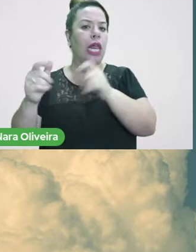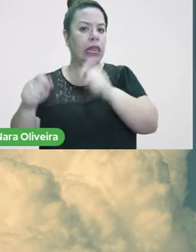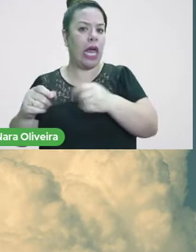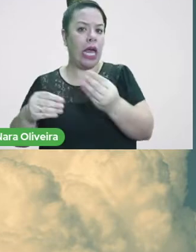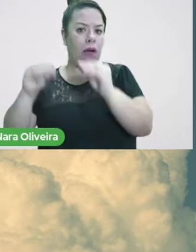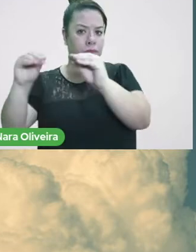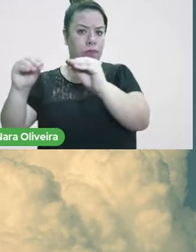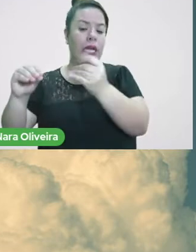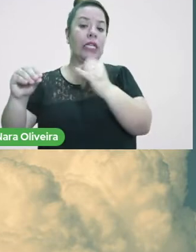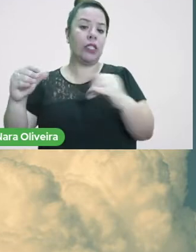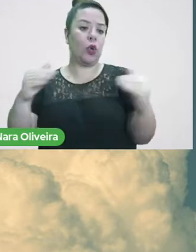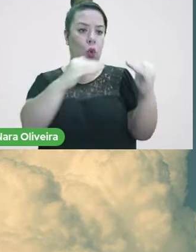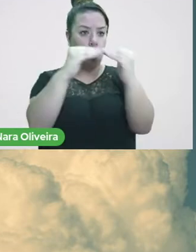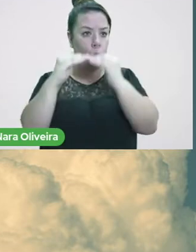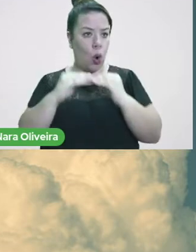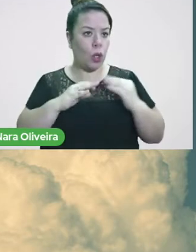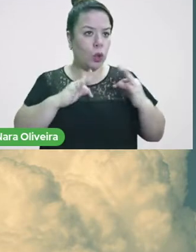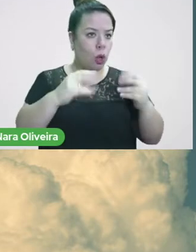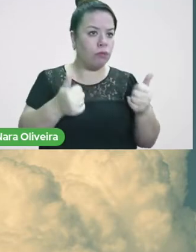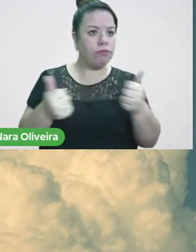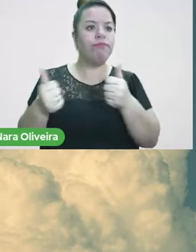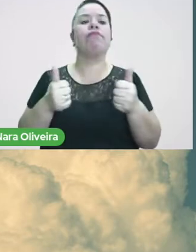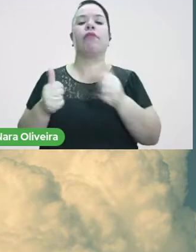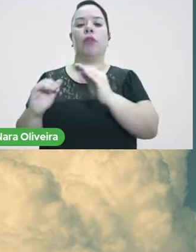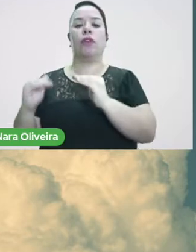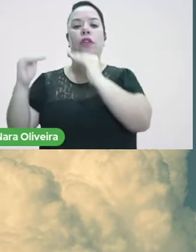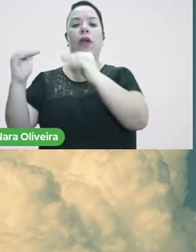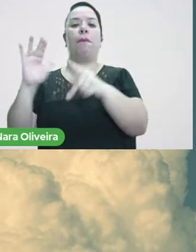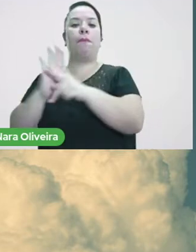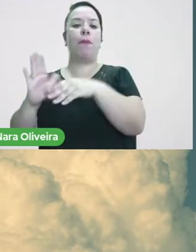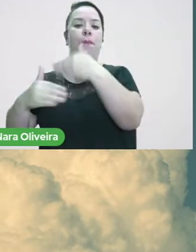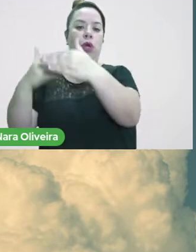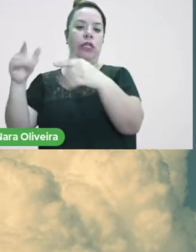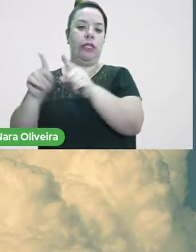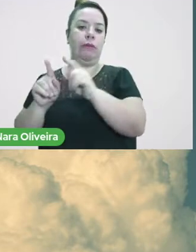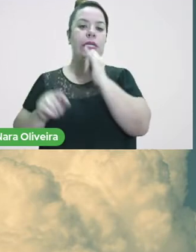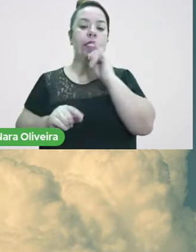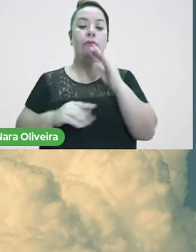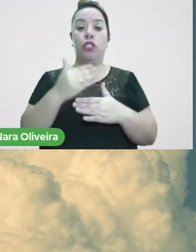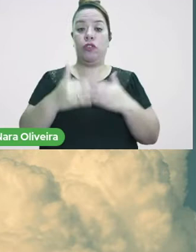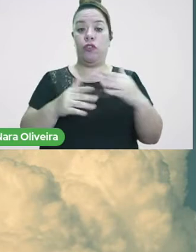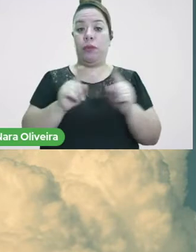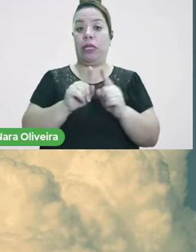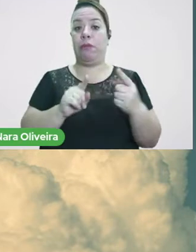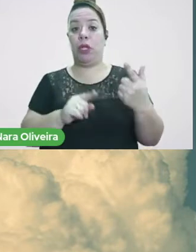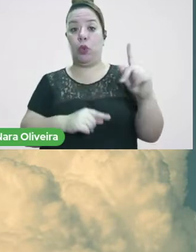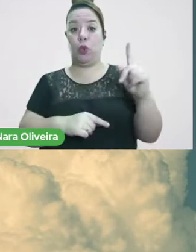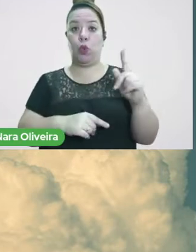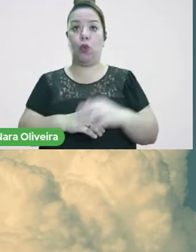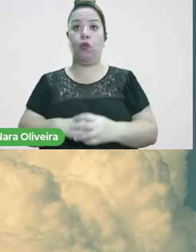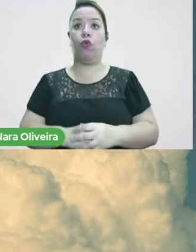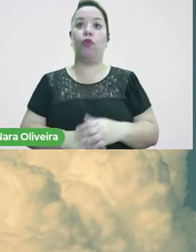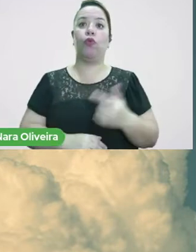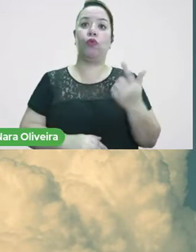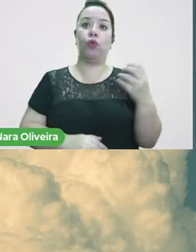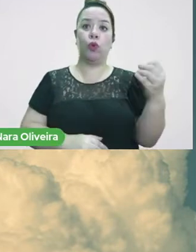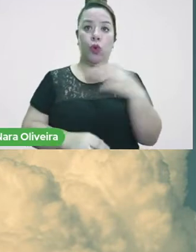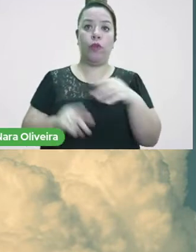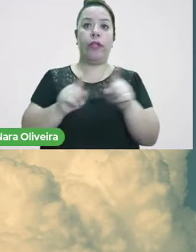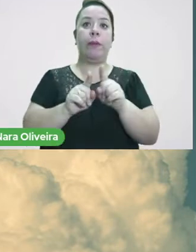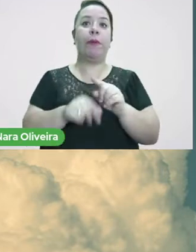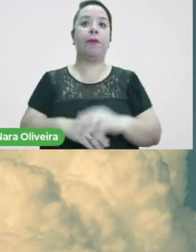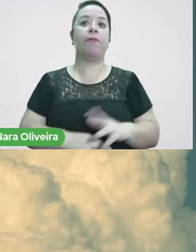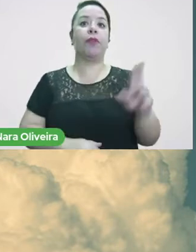sobre o entendimento dele, certo? O desenvolvimento, de novo, o par, ou o dev, certo? Usando o Git,